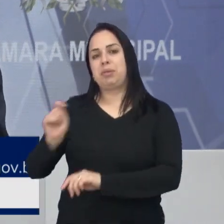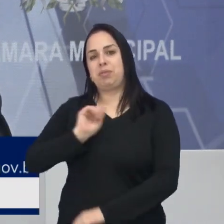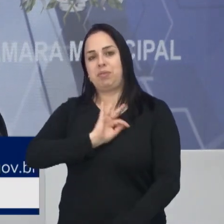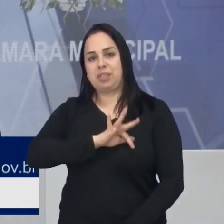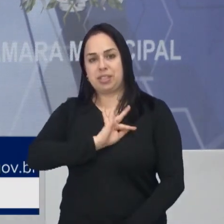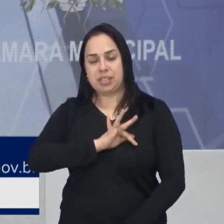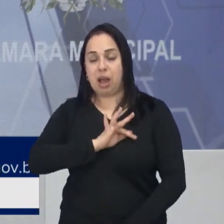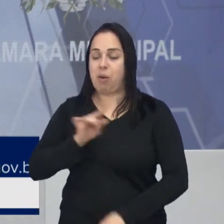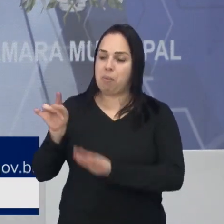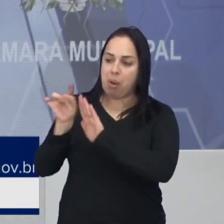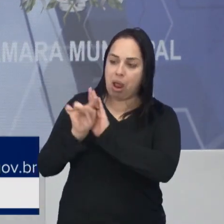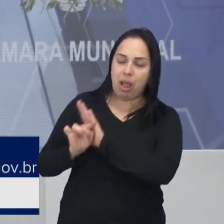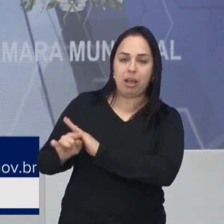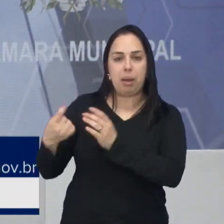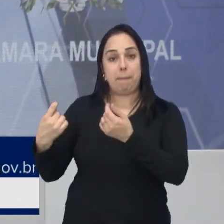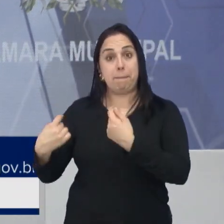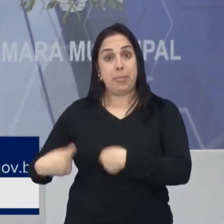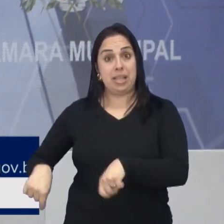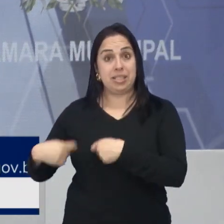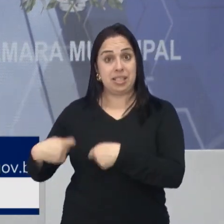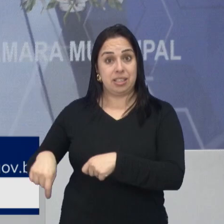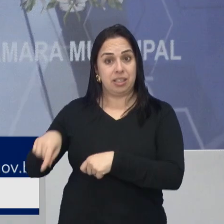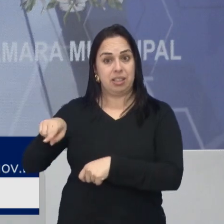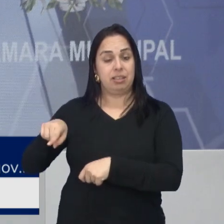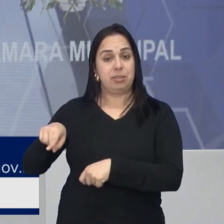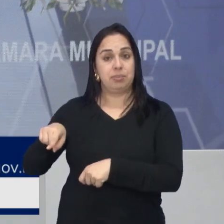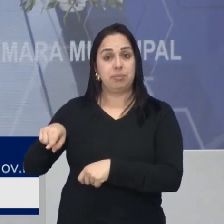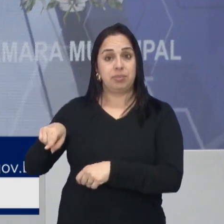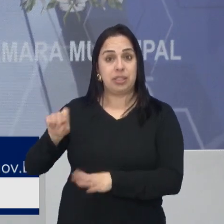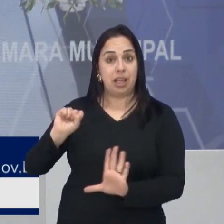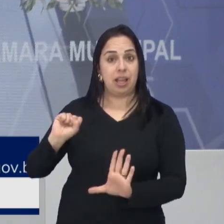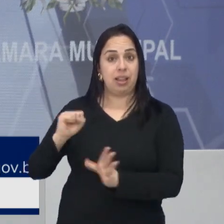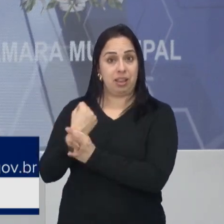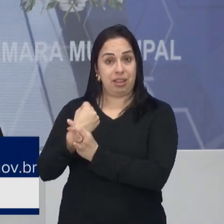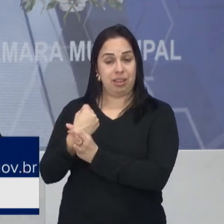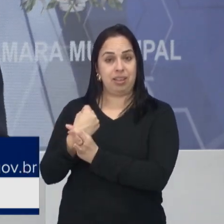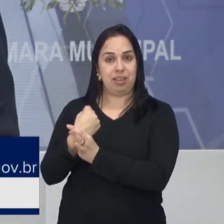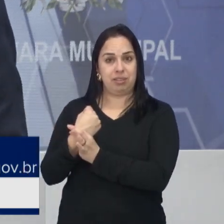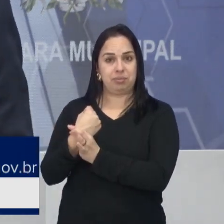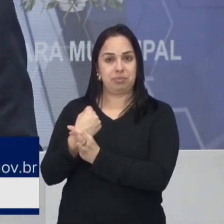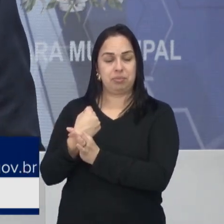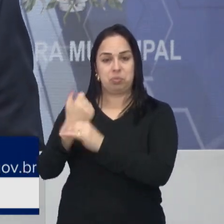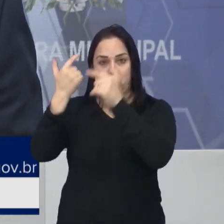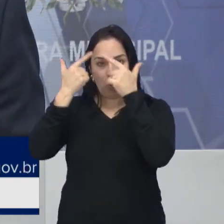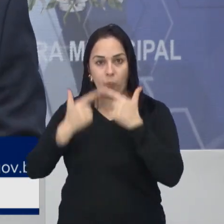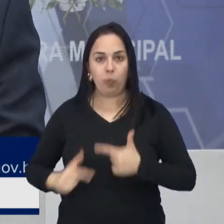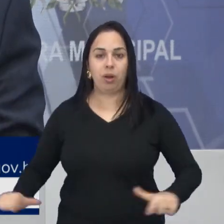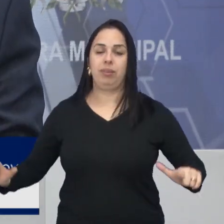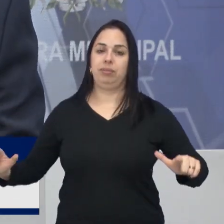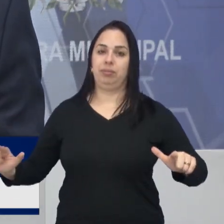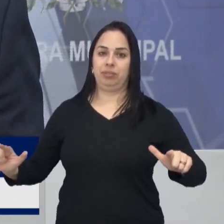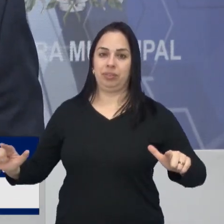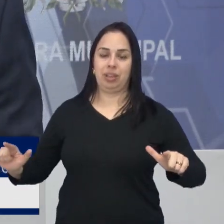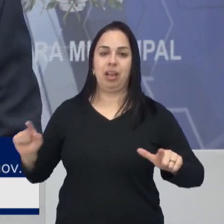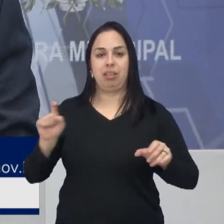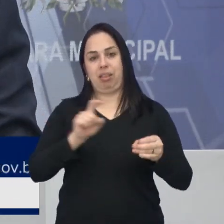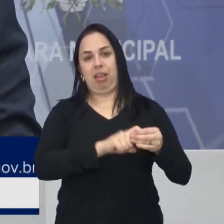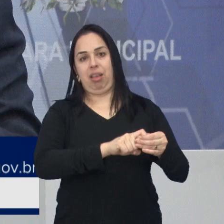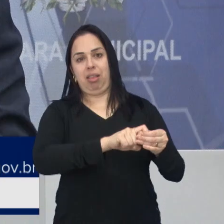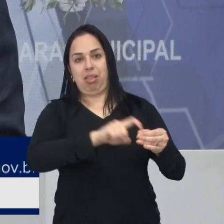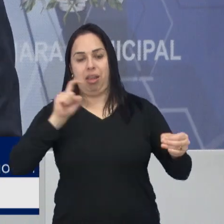fiscais que precisam ter garantida sua isonomia, né? Sua independência,